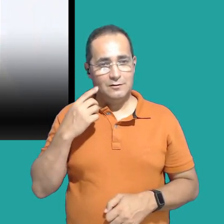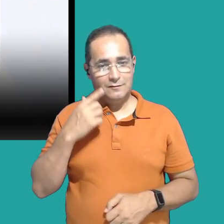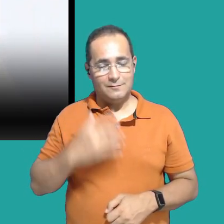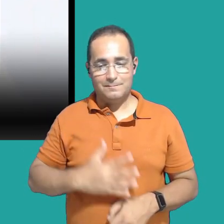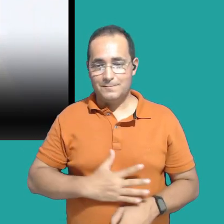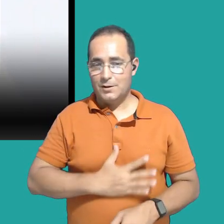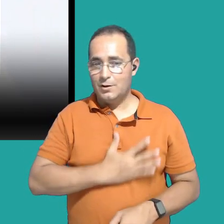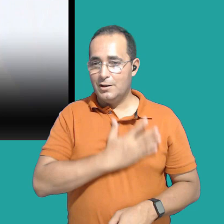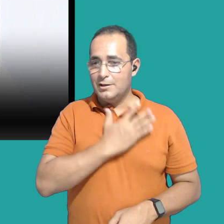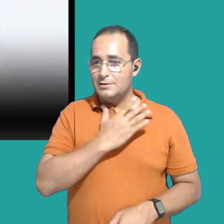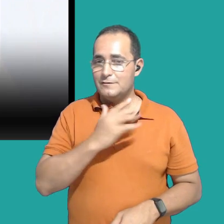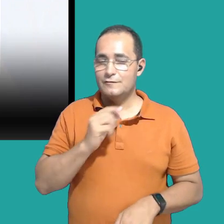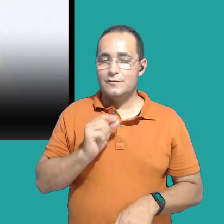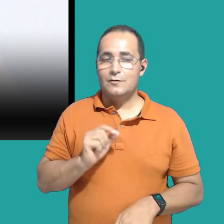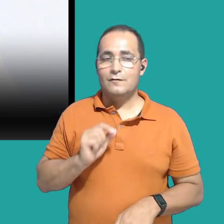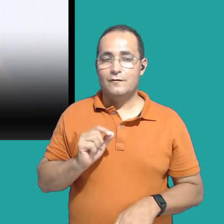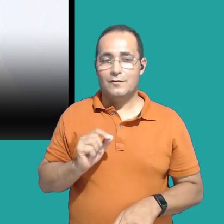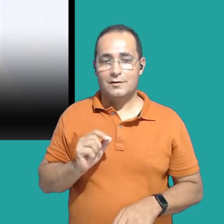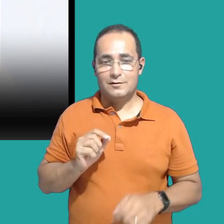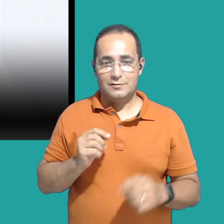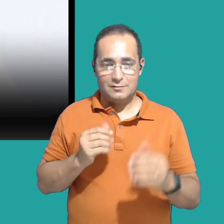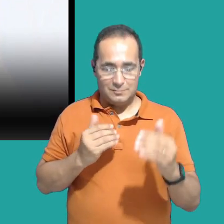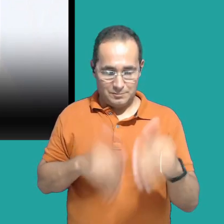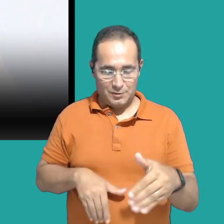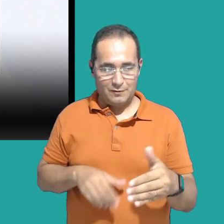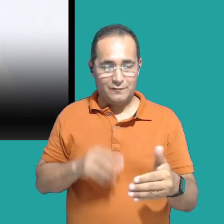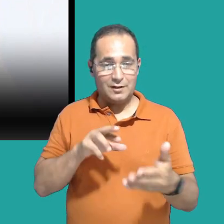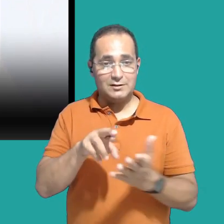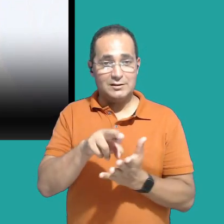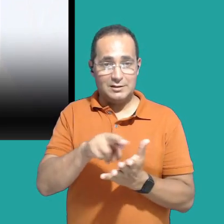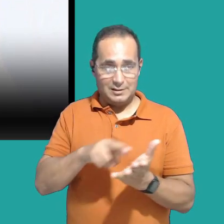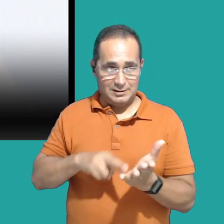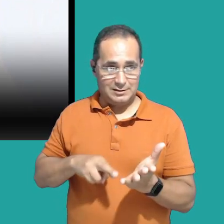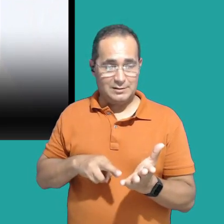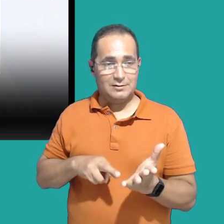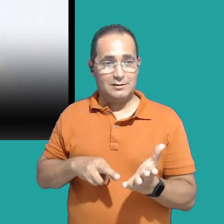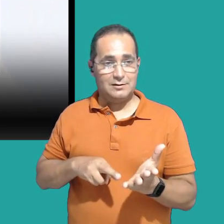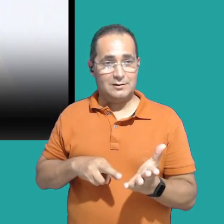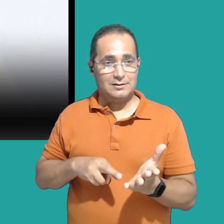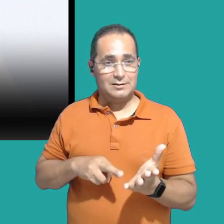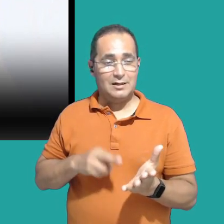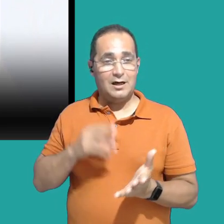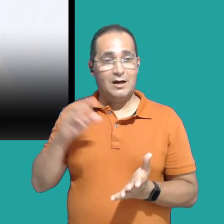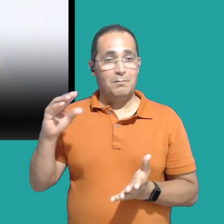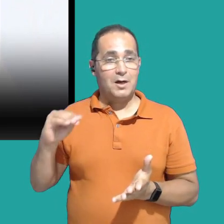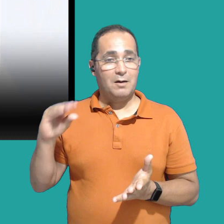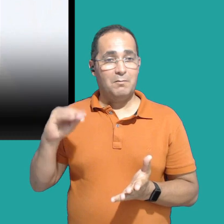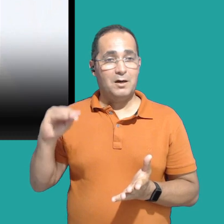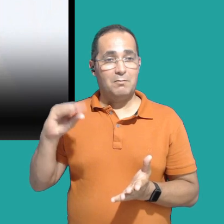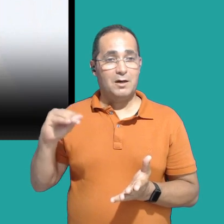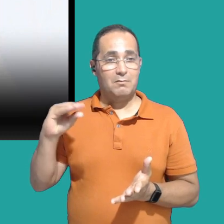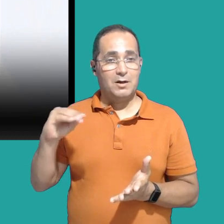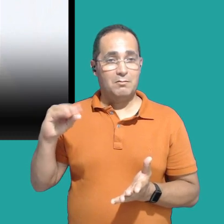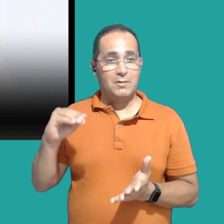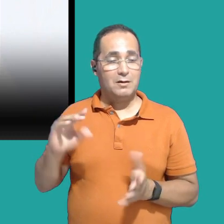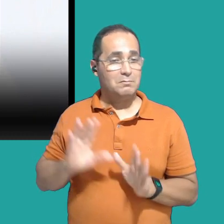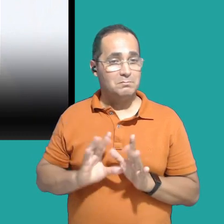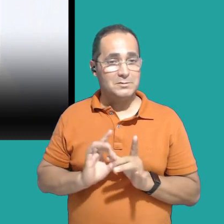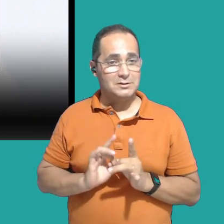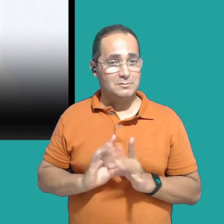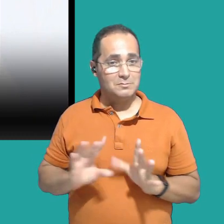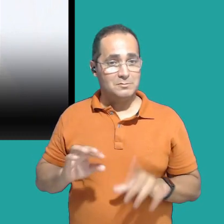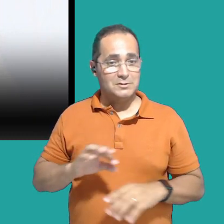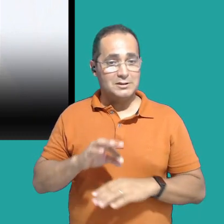eu vivi uma situação horrível, que foi de fazer uma prova de redação